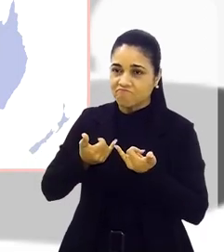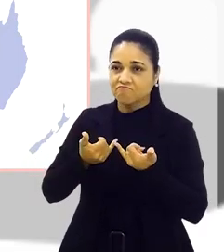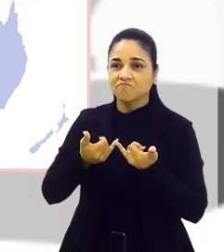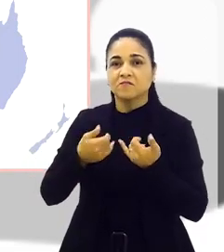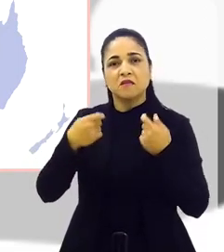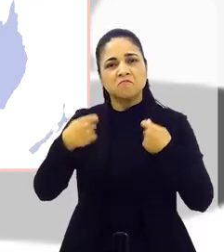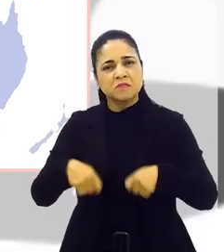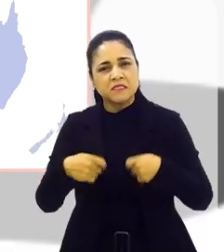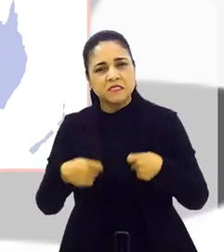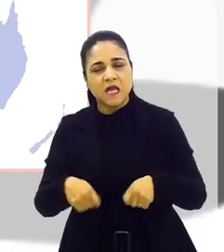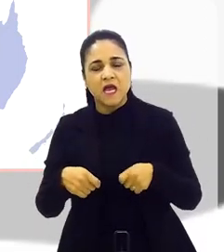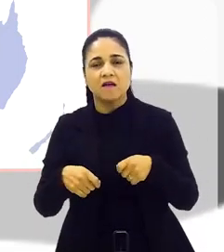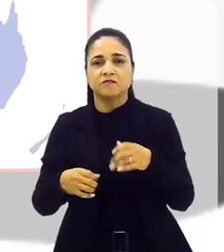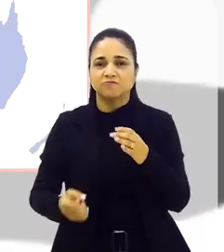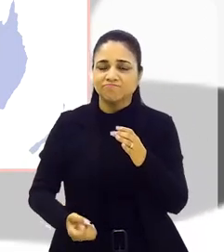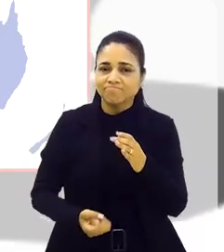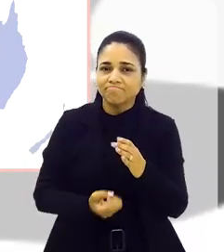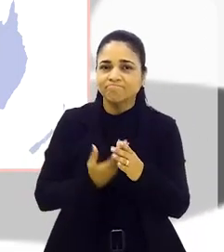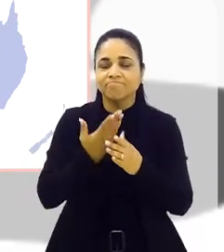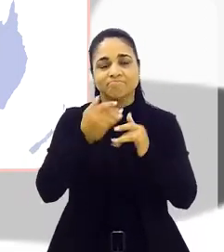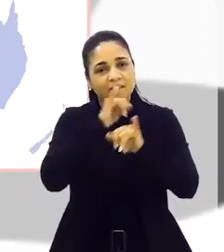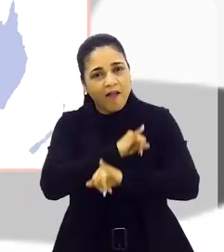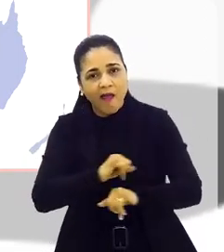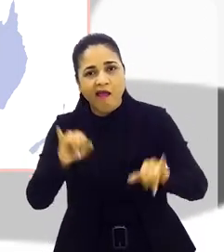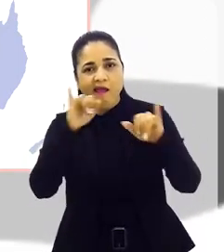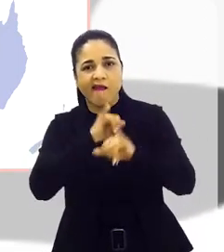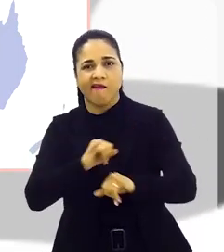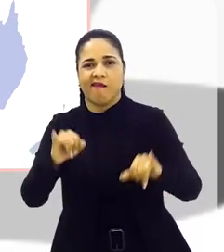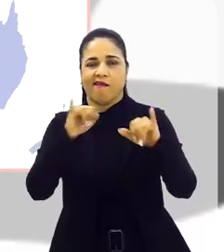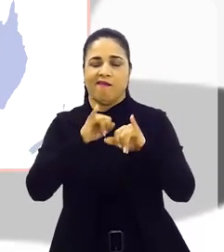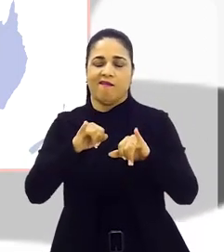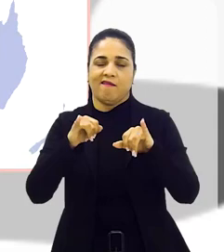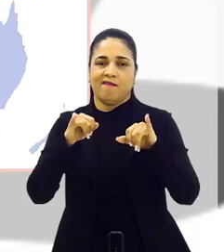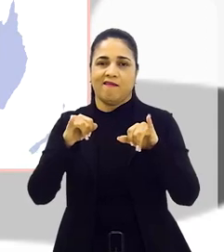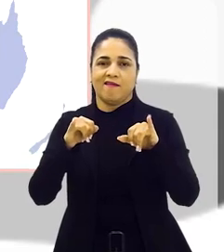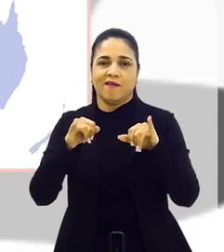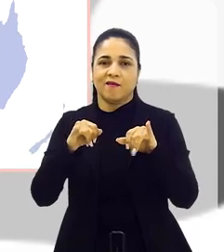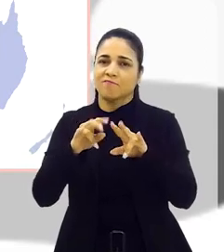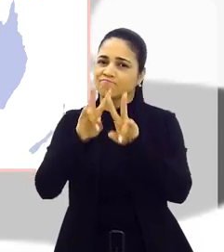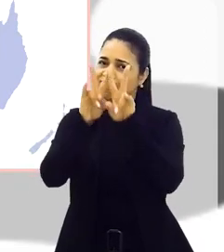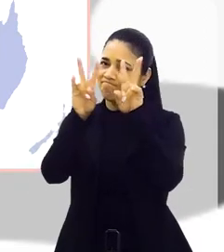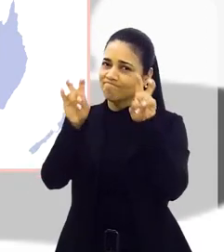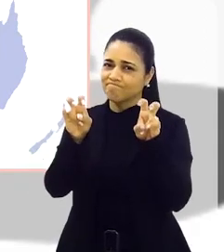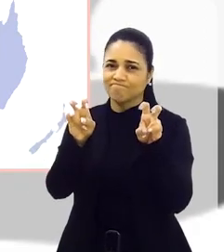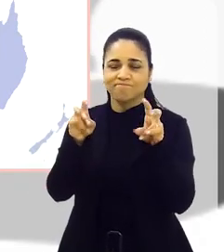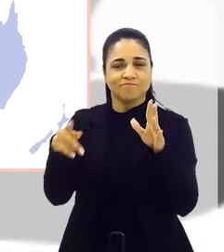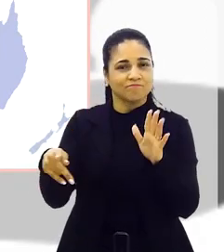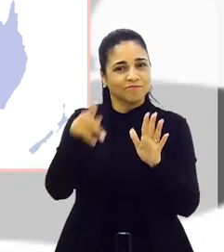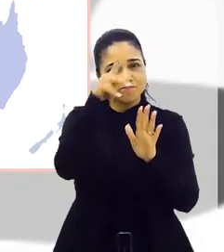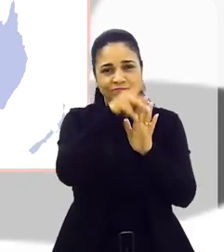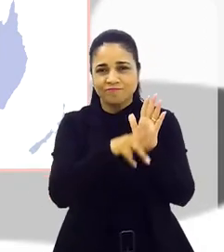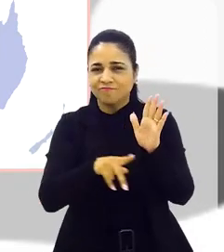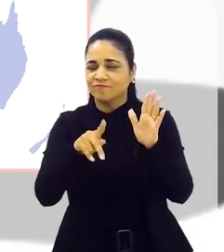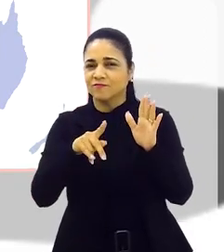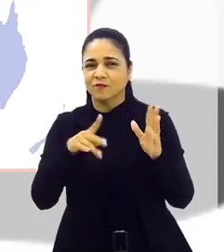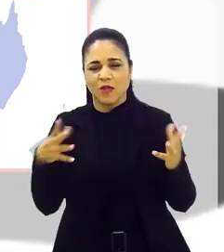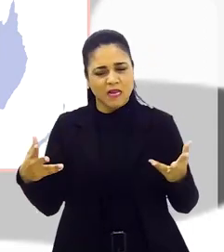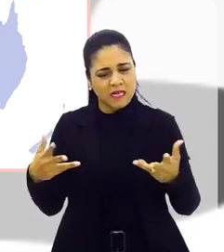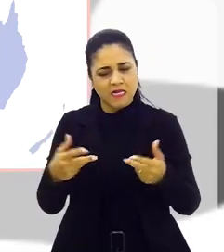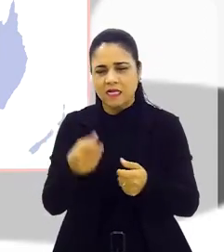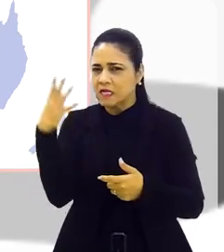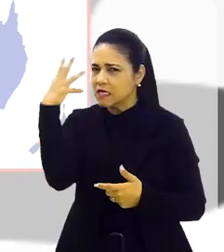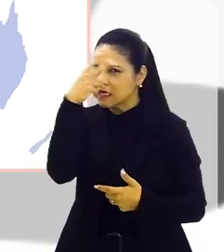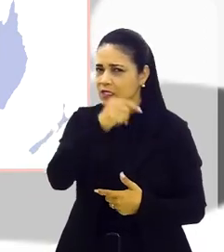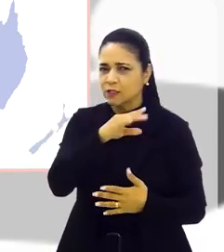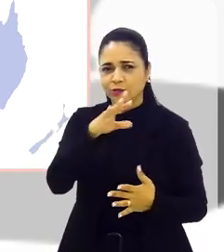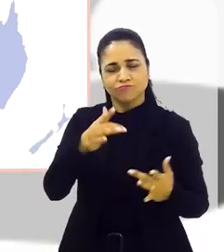que as pessoas não estavam dando tanto espaço, que você precisava divulgar, porque realmente a ação é extraordinária, é de tocar a